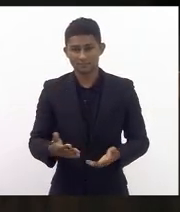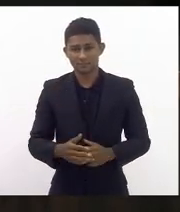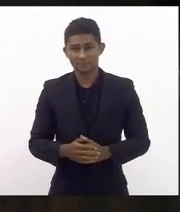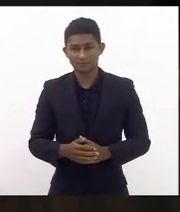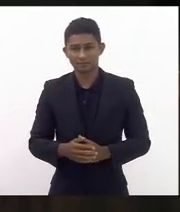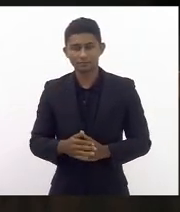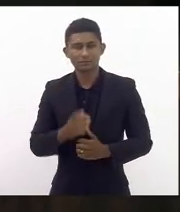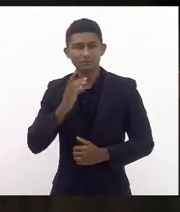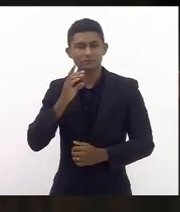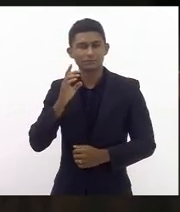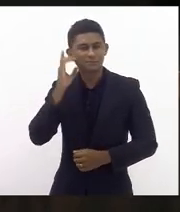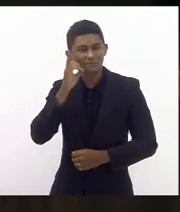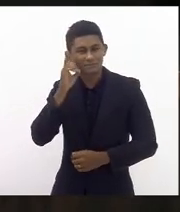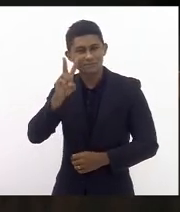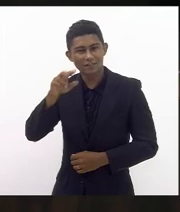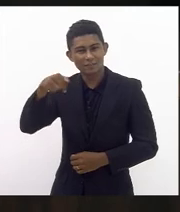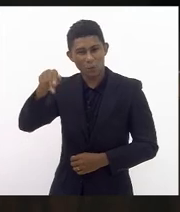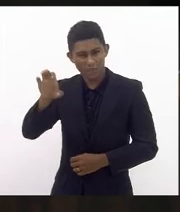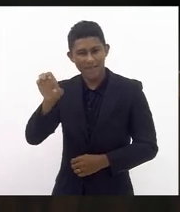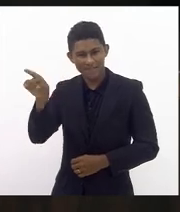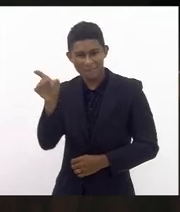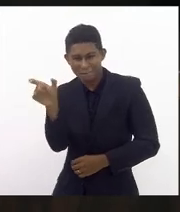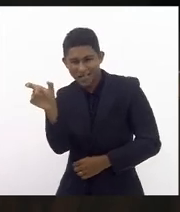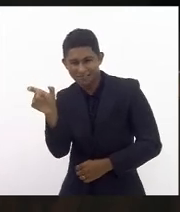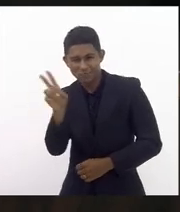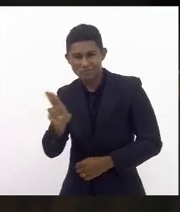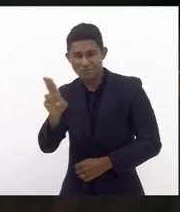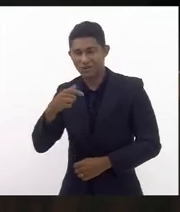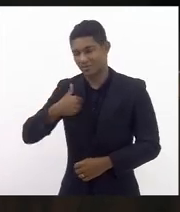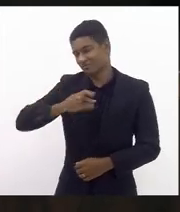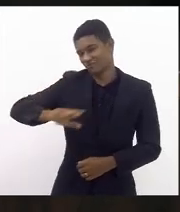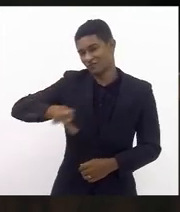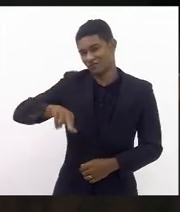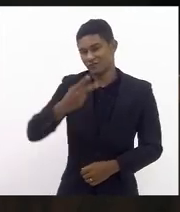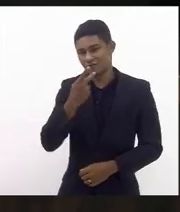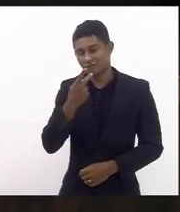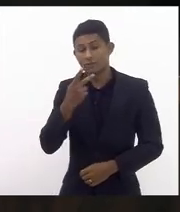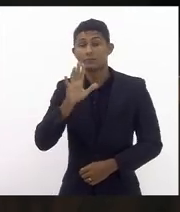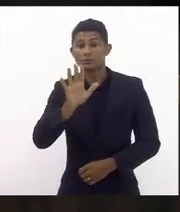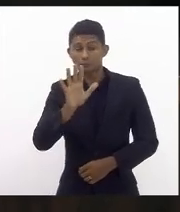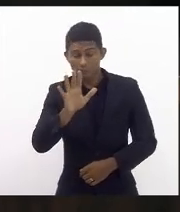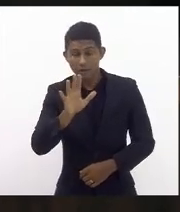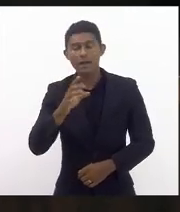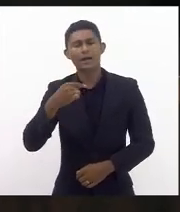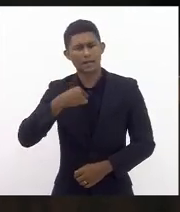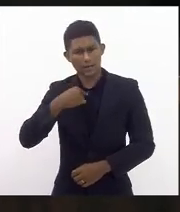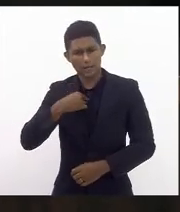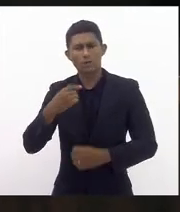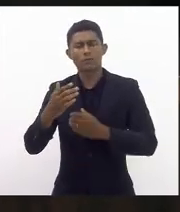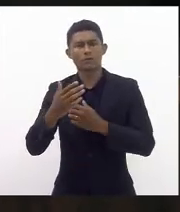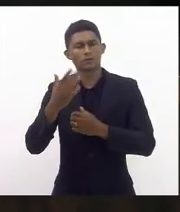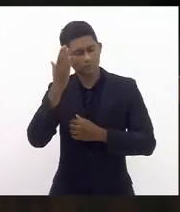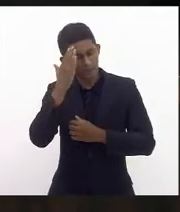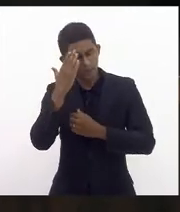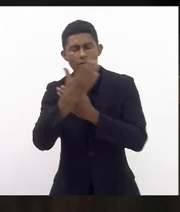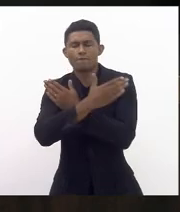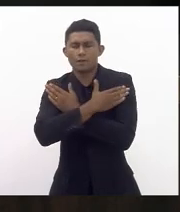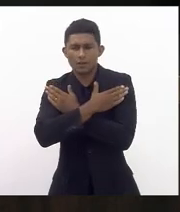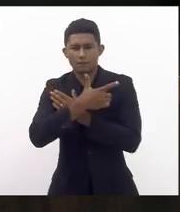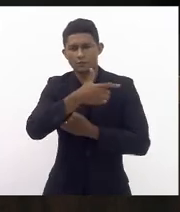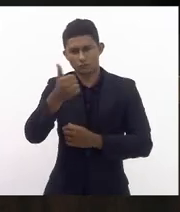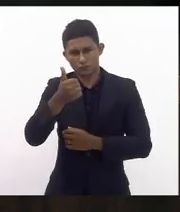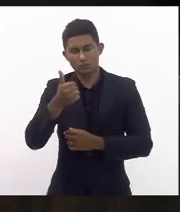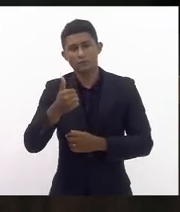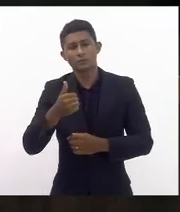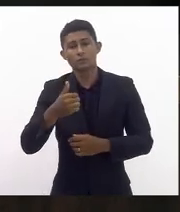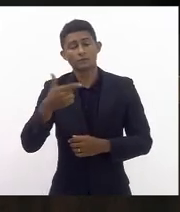usou, que já viu como fazem. Mas o feriado é 21. 22 é ponto